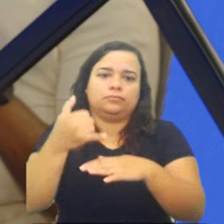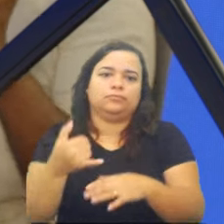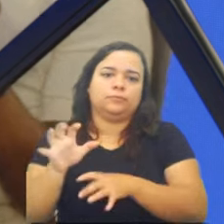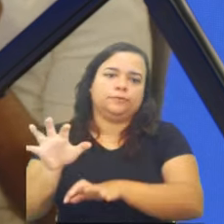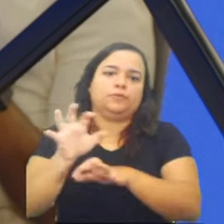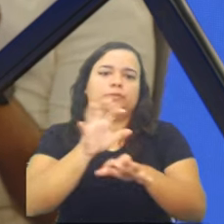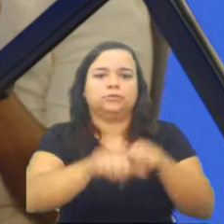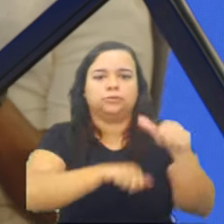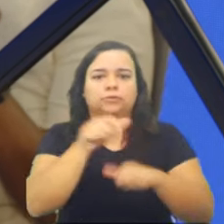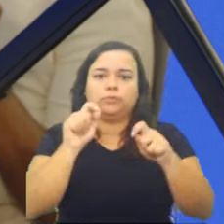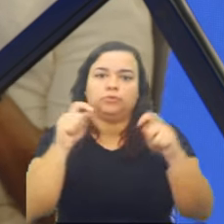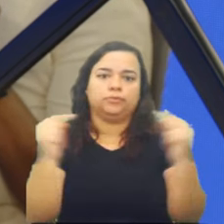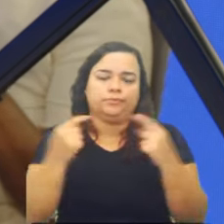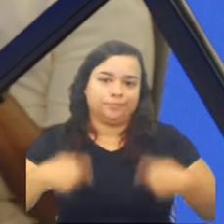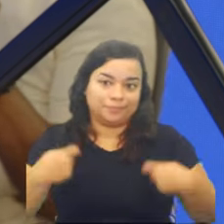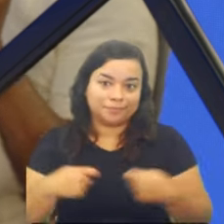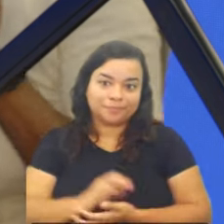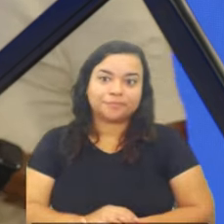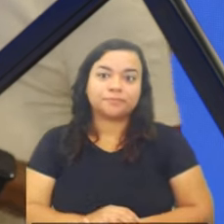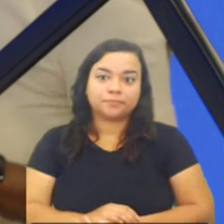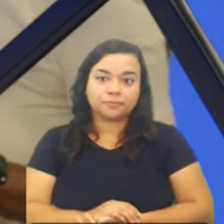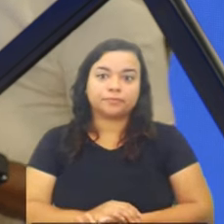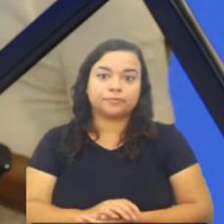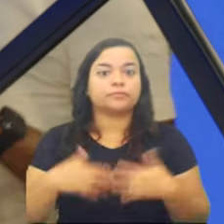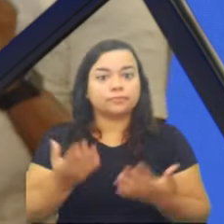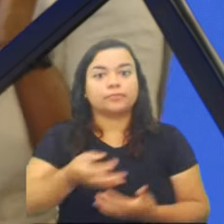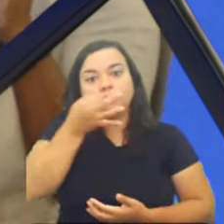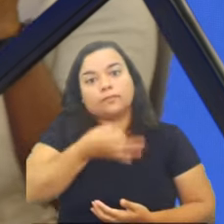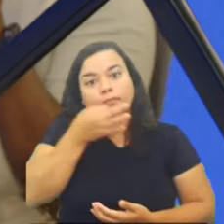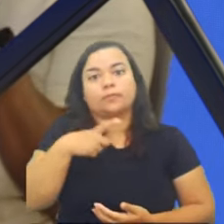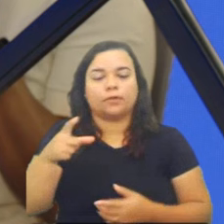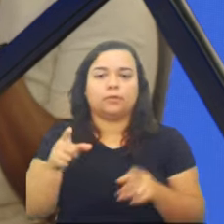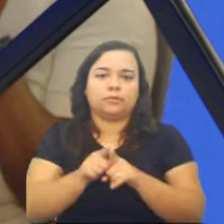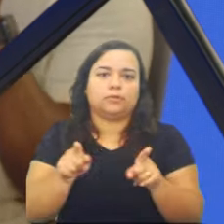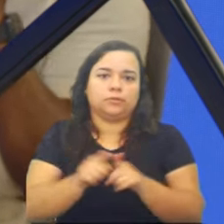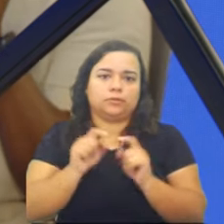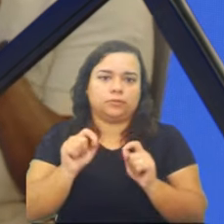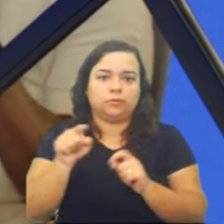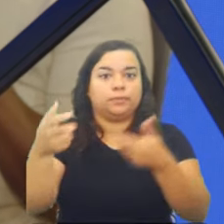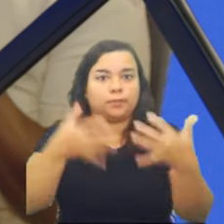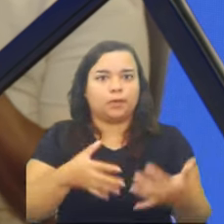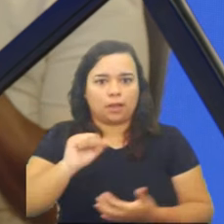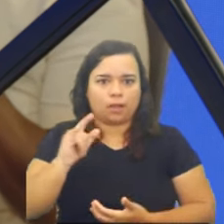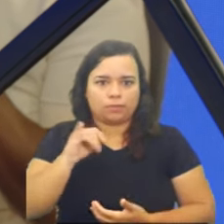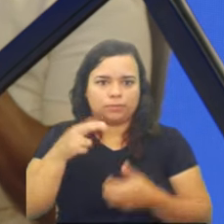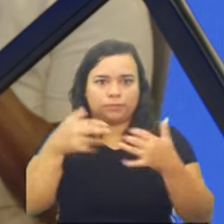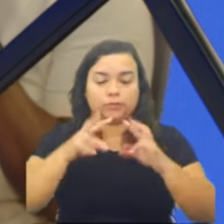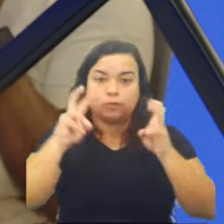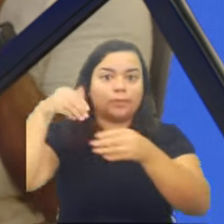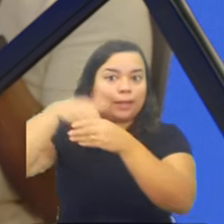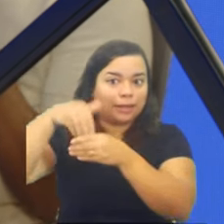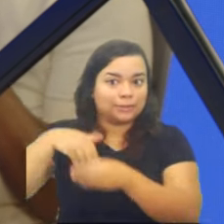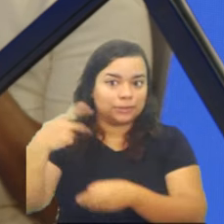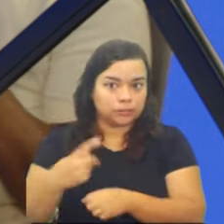da caneta ou poder de influência para poder transformar o que você precisa e eu acho o seu falor ria agora das eleições